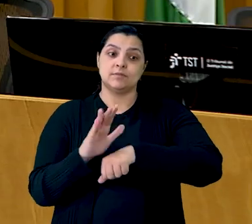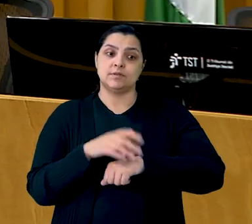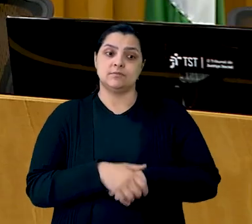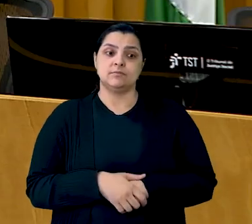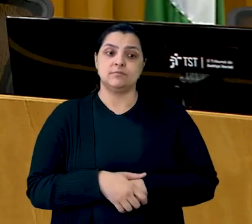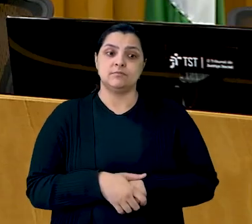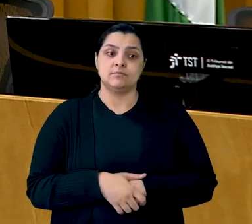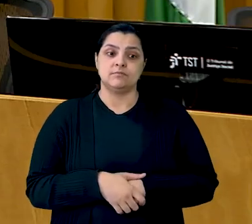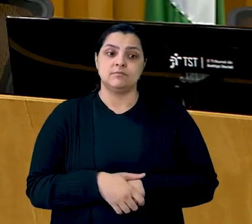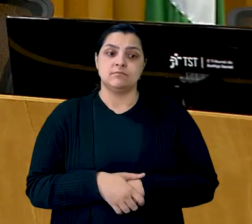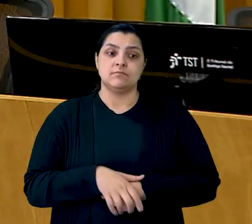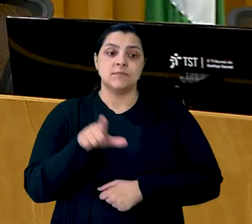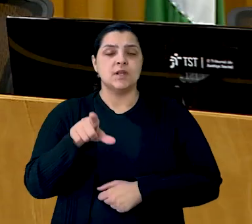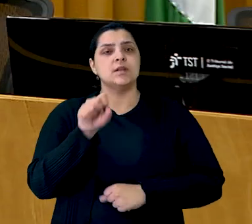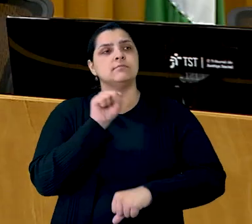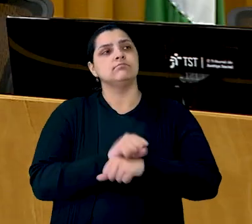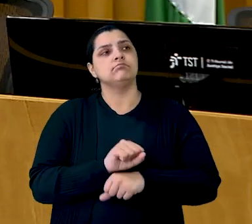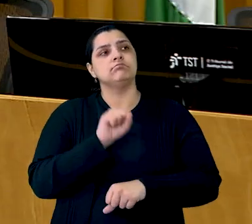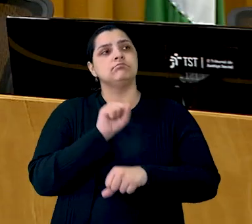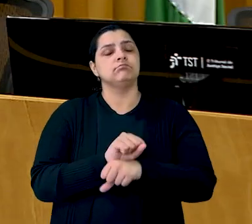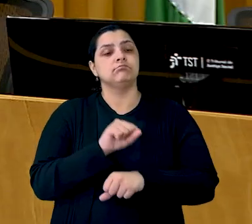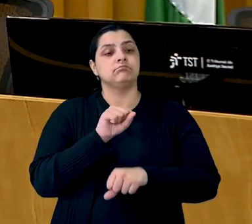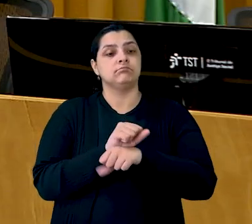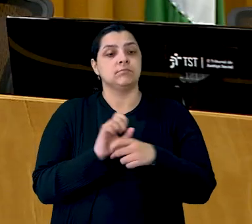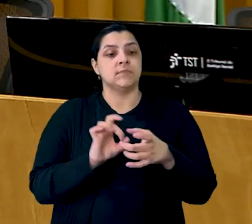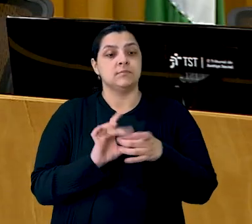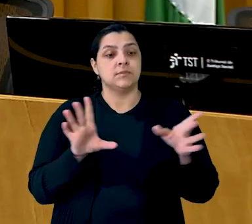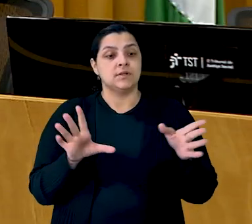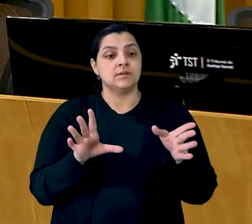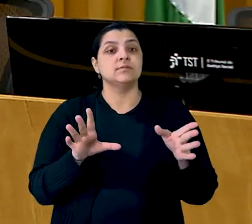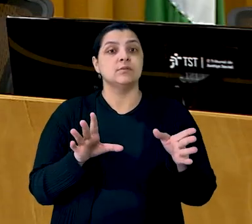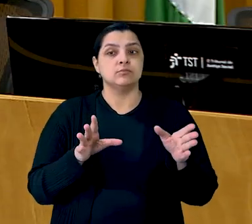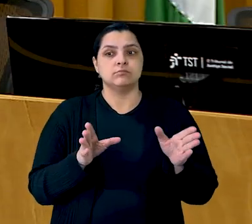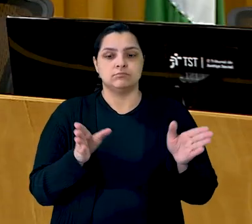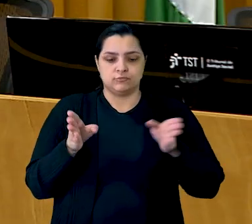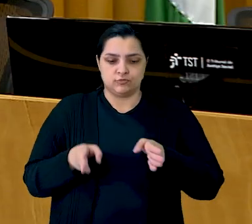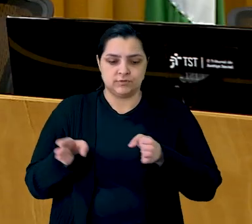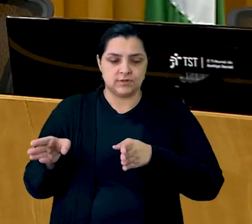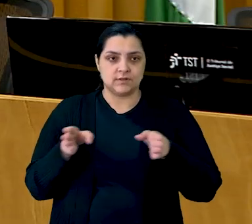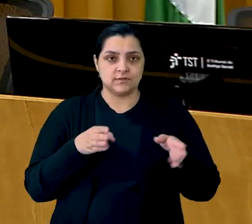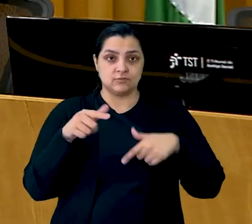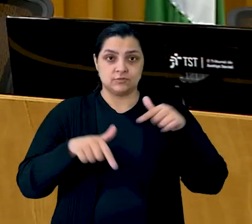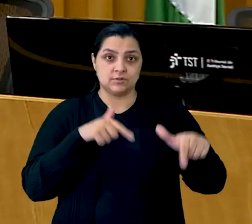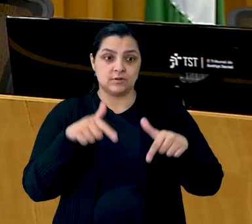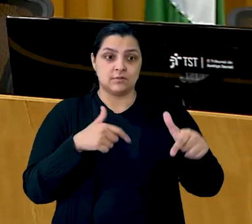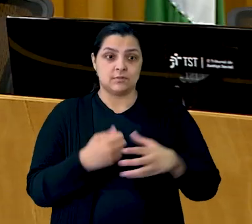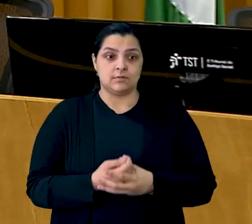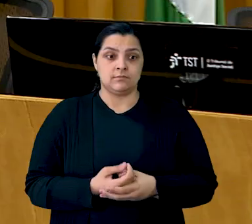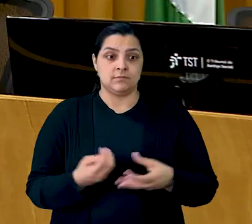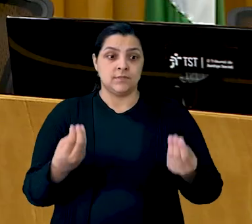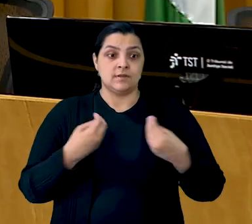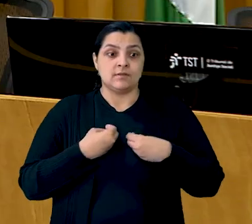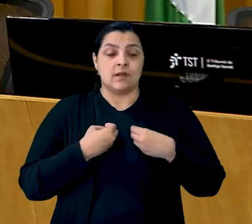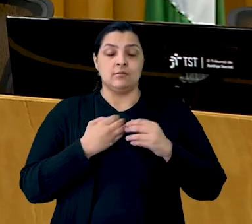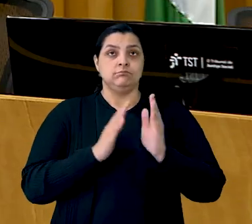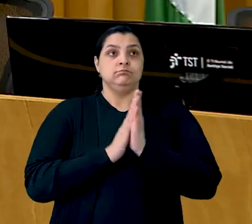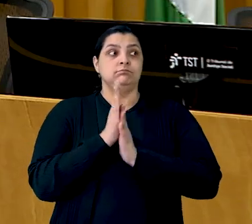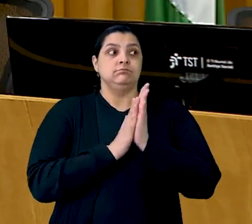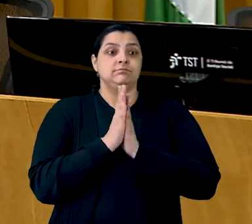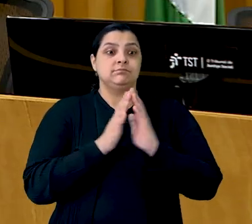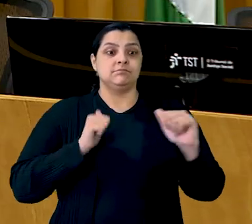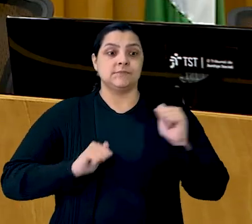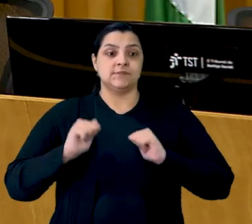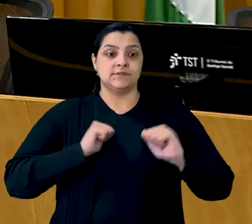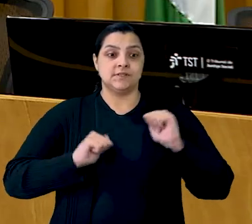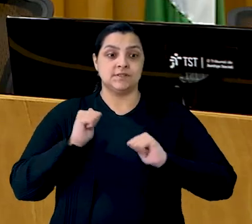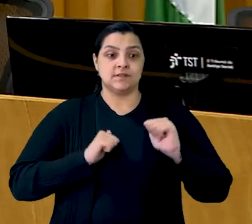treinamento passava longos períodos aguardando a liberação de uma estação de trabalho. Isso teria desencadeado